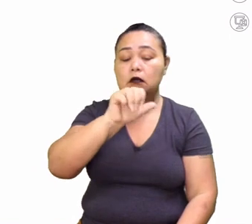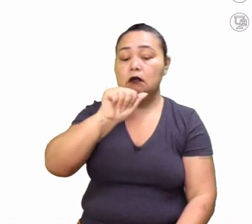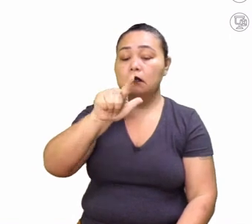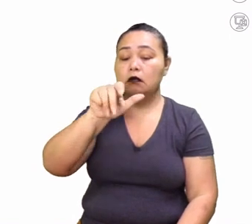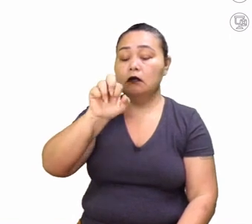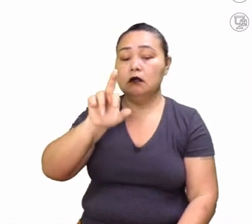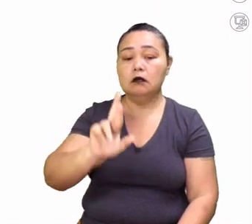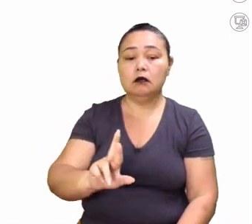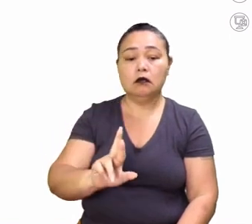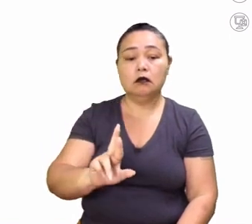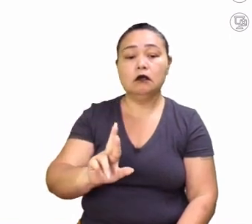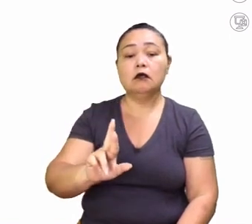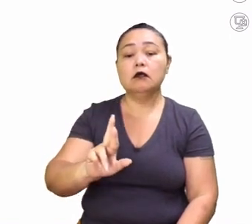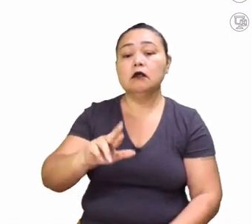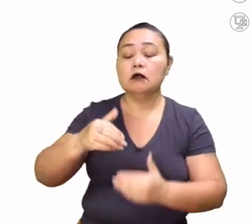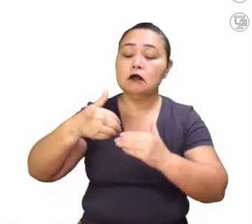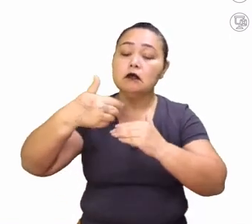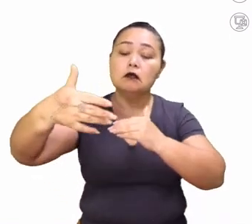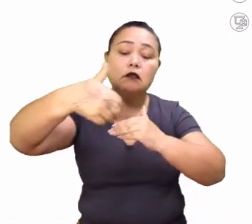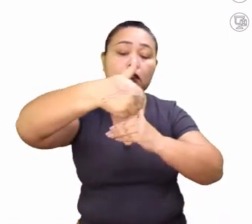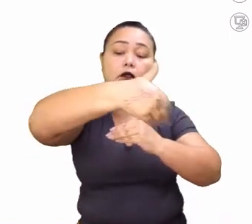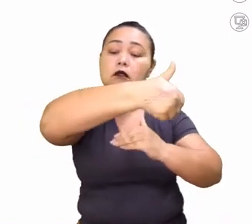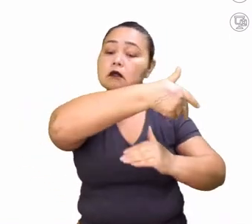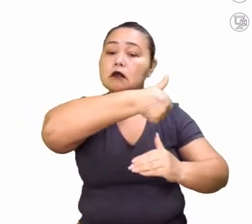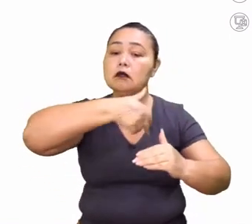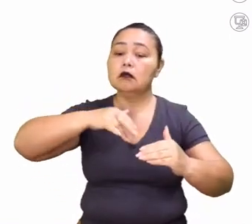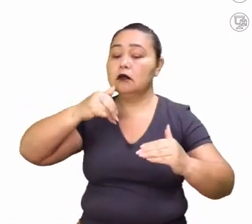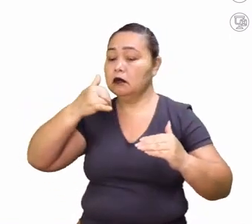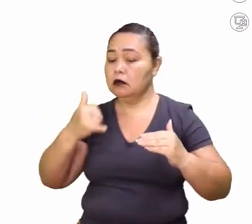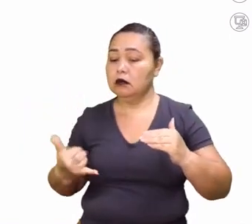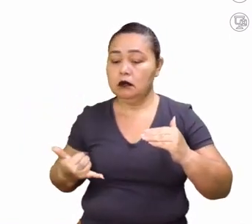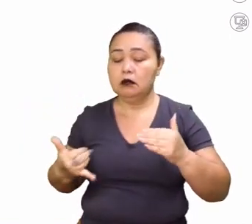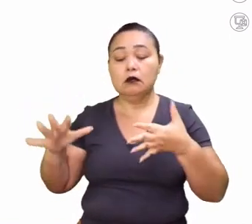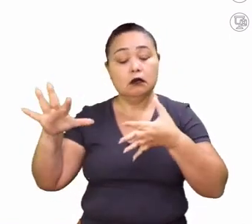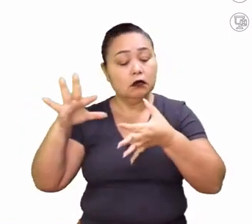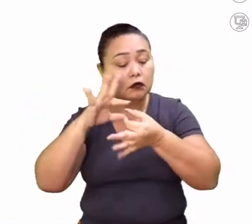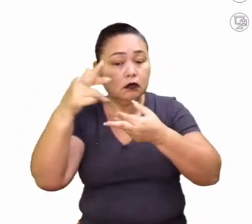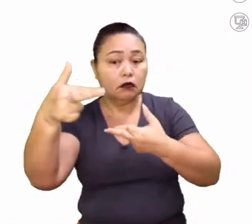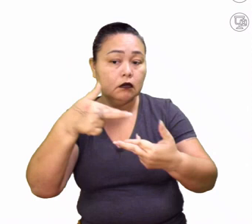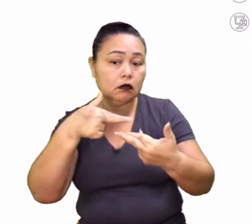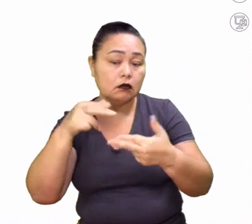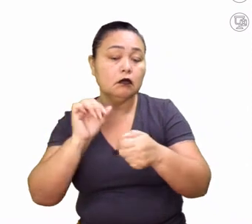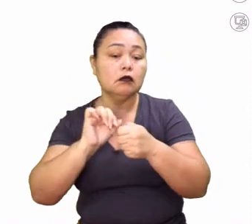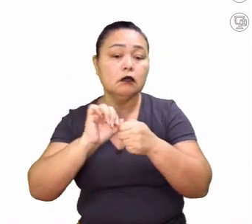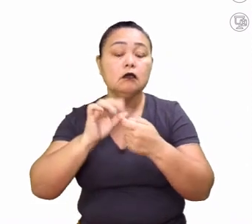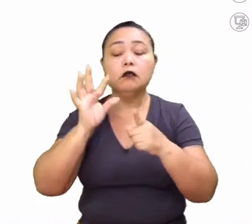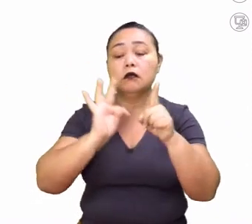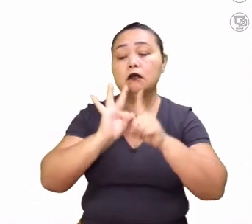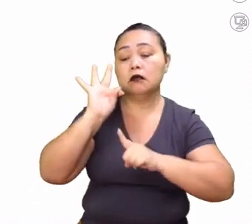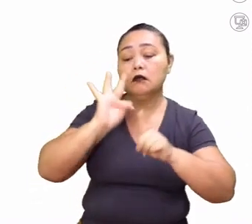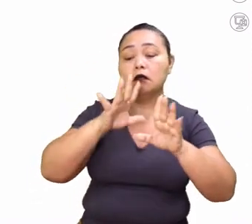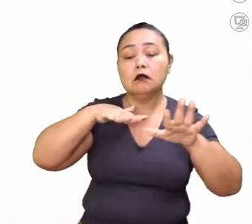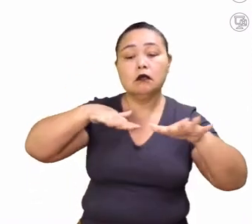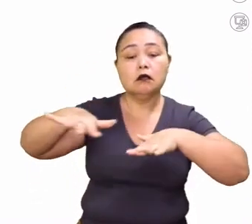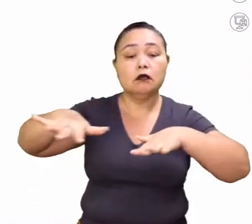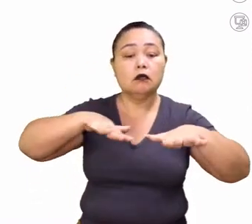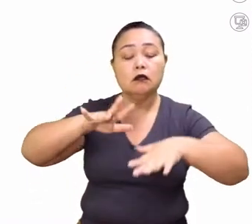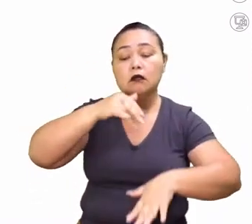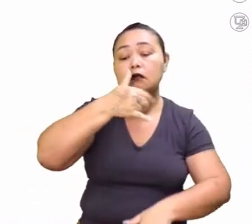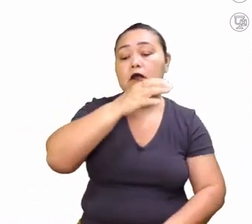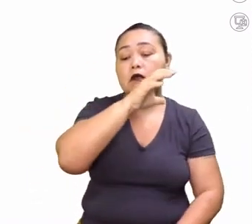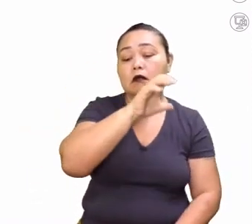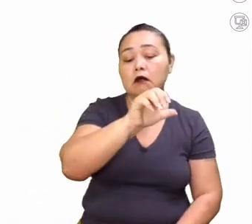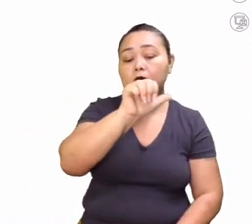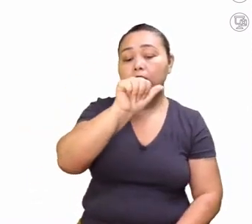relações entre o calor e as restante formas de energia então o termodinâmica só vai relacionar o calor com outra